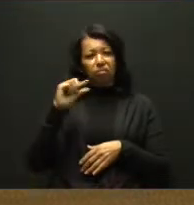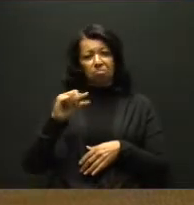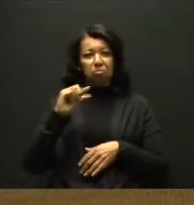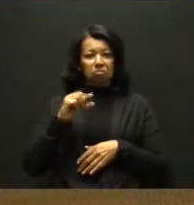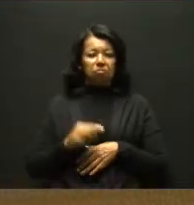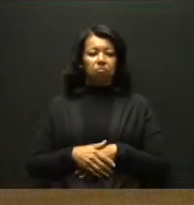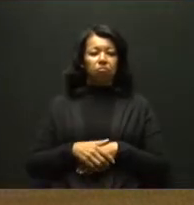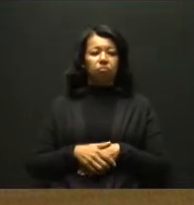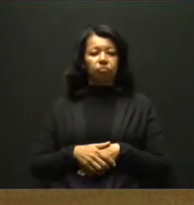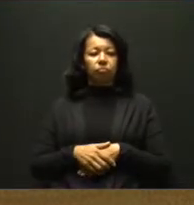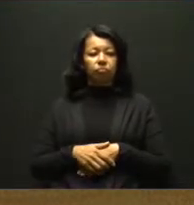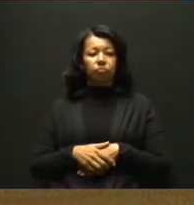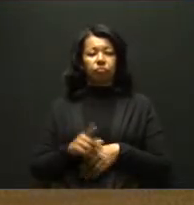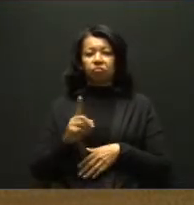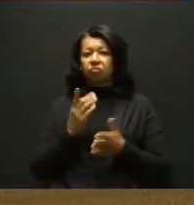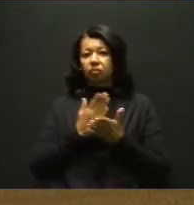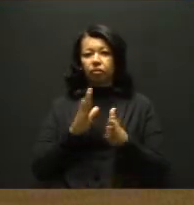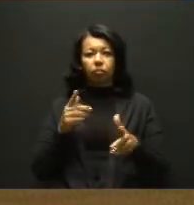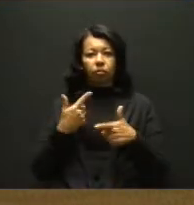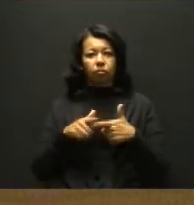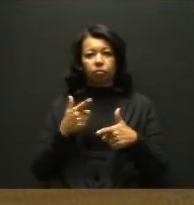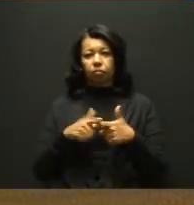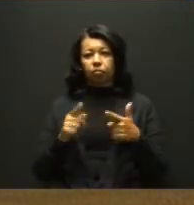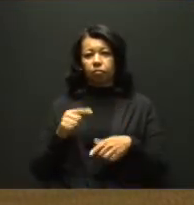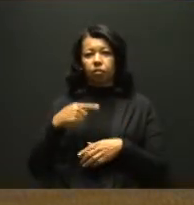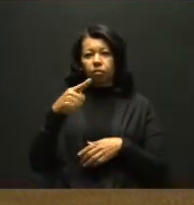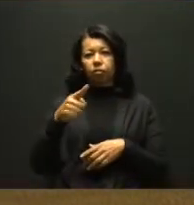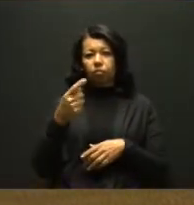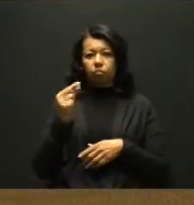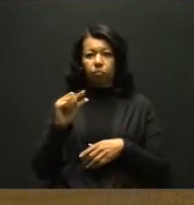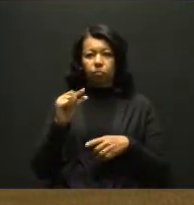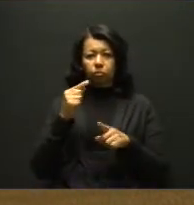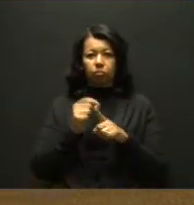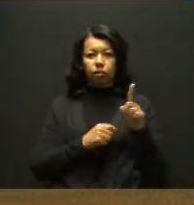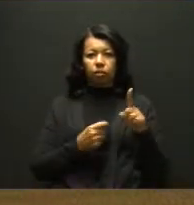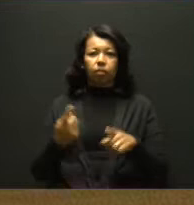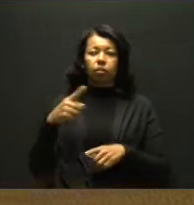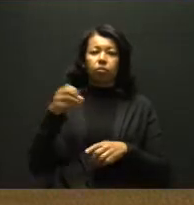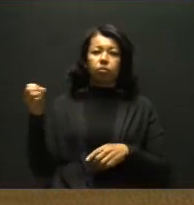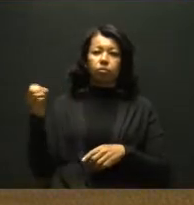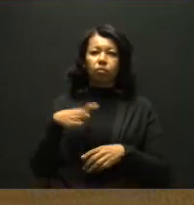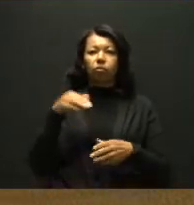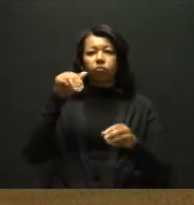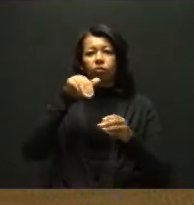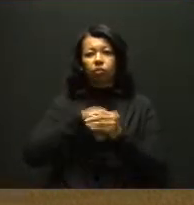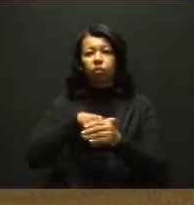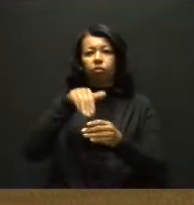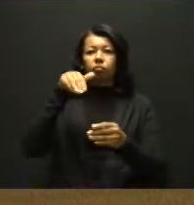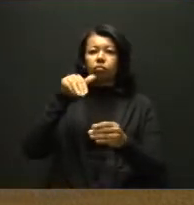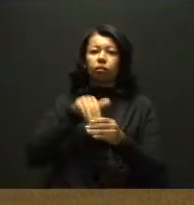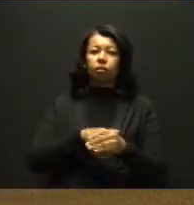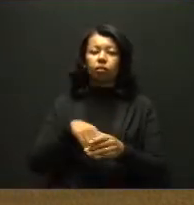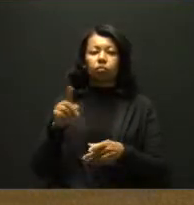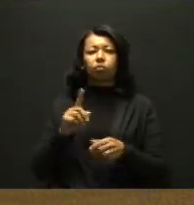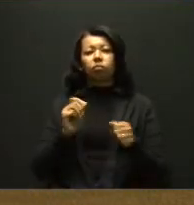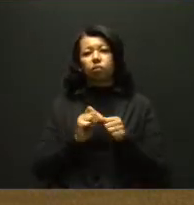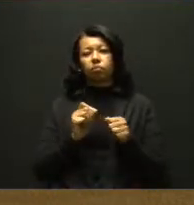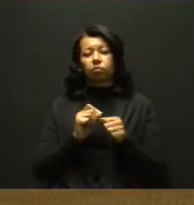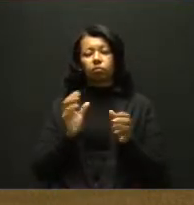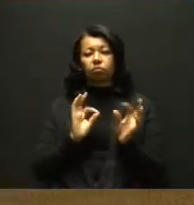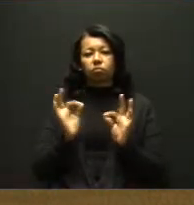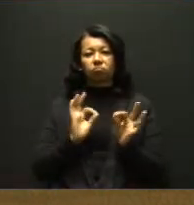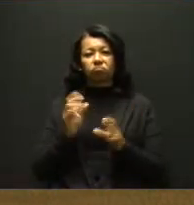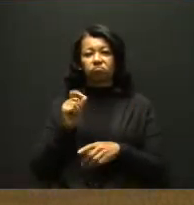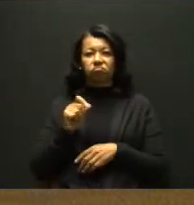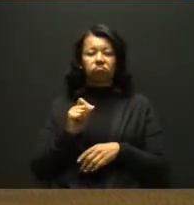e não vai solucionar o problema daqui a alguns meses estaremos aqui novamente voltando vai fazendo nenhuma